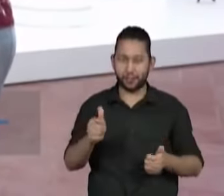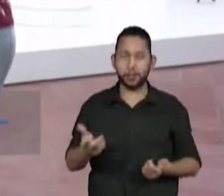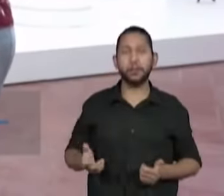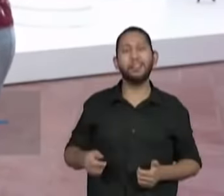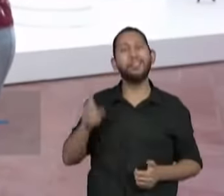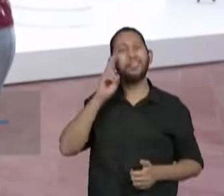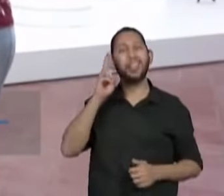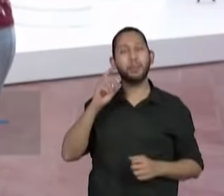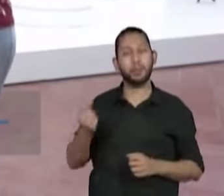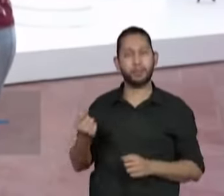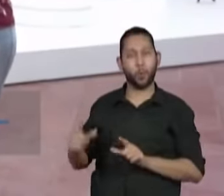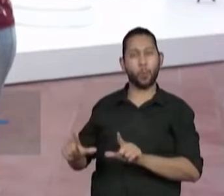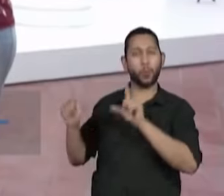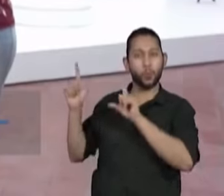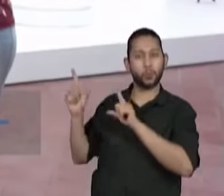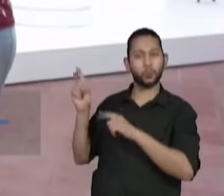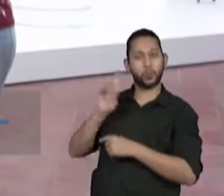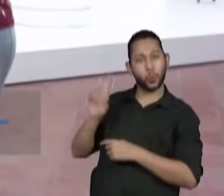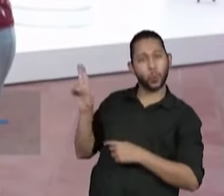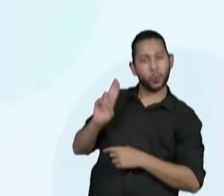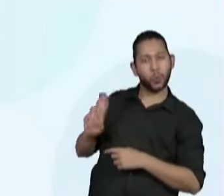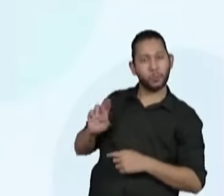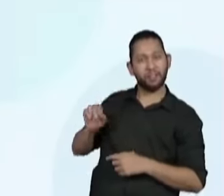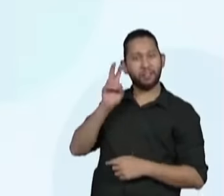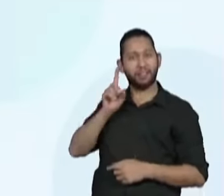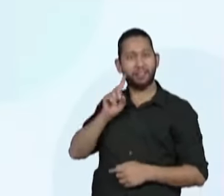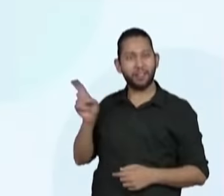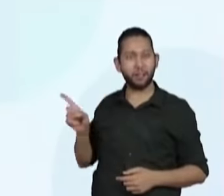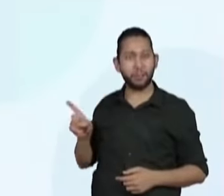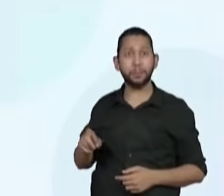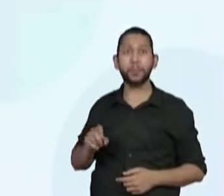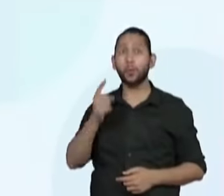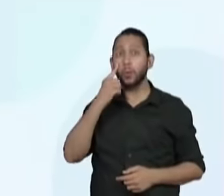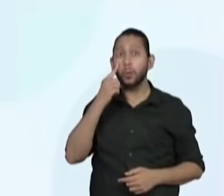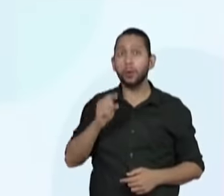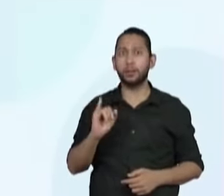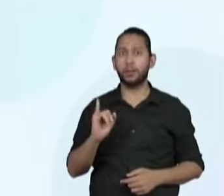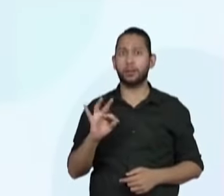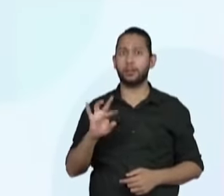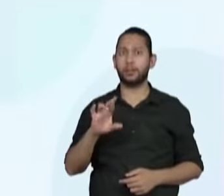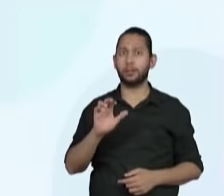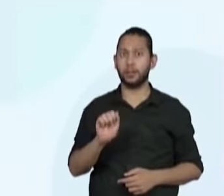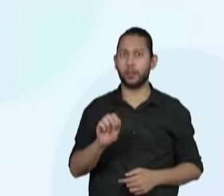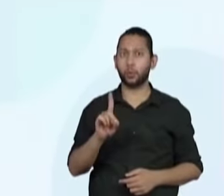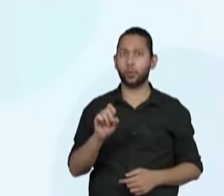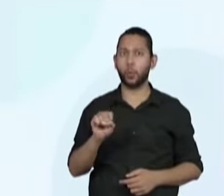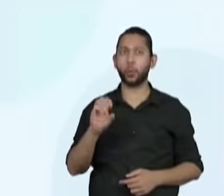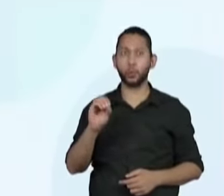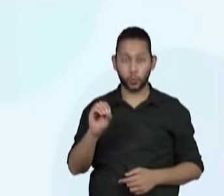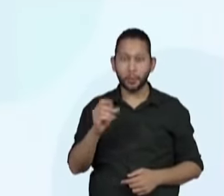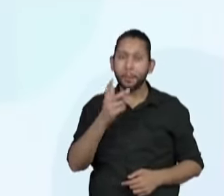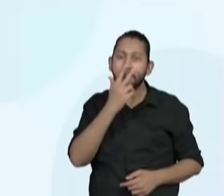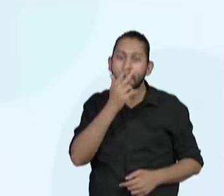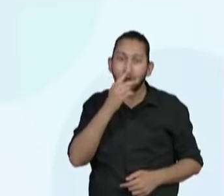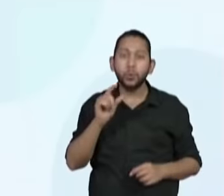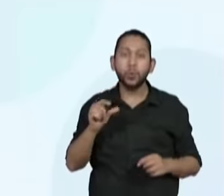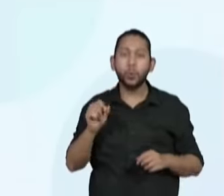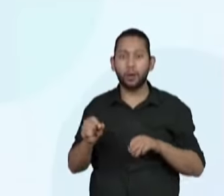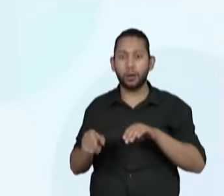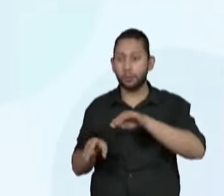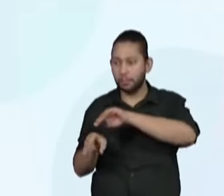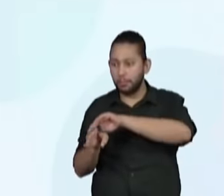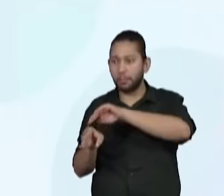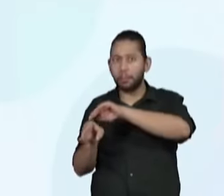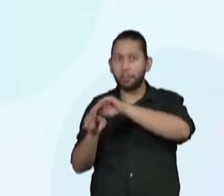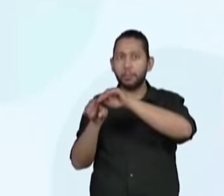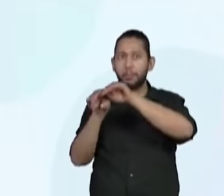gente colocou lá as nomenclaturas, né, vocês vão ver que o intradorso, né, é justamente essa parte que a gente observa de dentro, né, como se fosse uma pequena